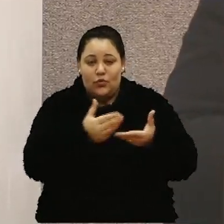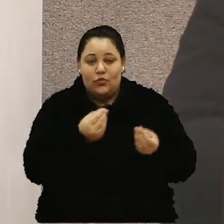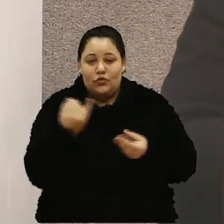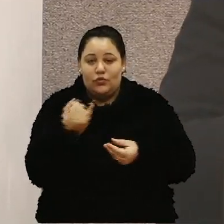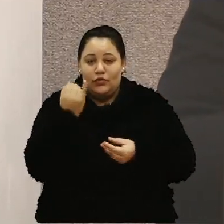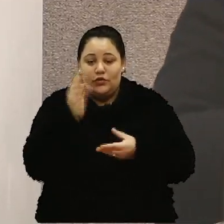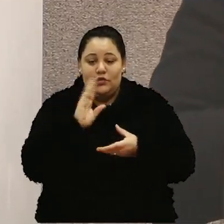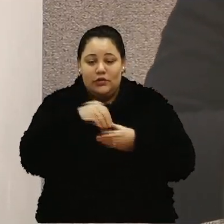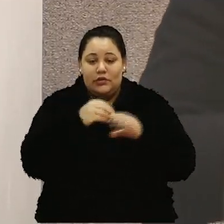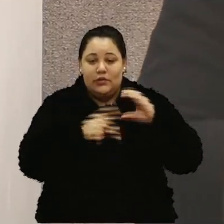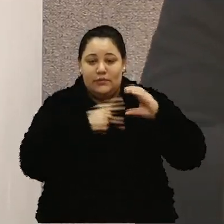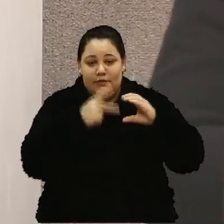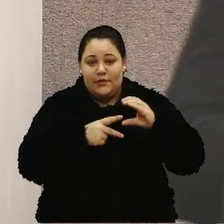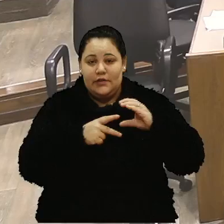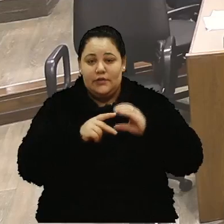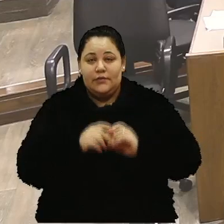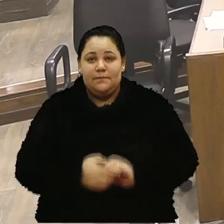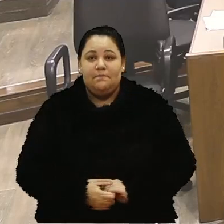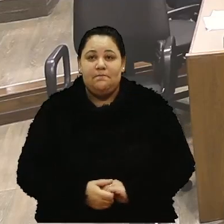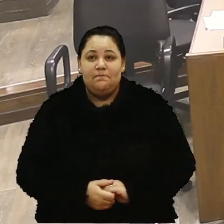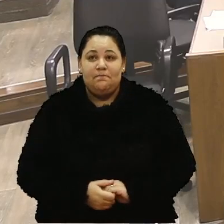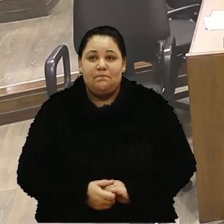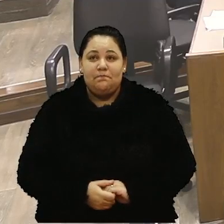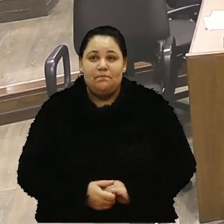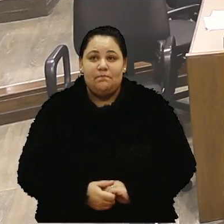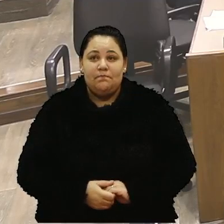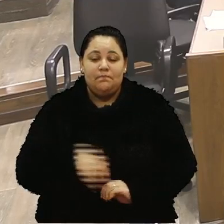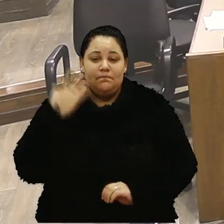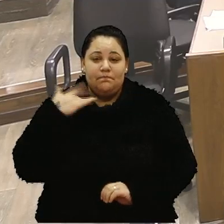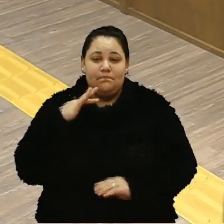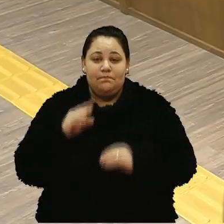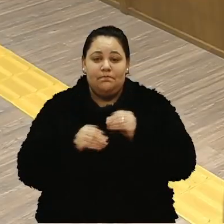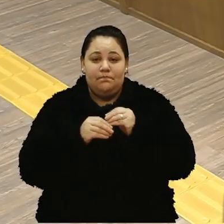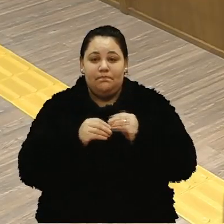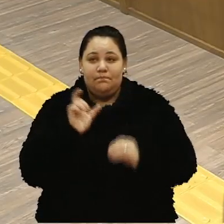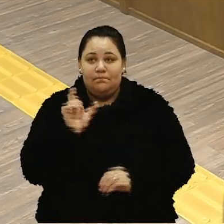nossa Câmara de Vereadores. Era isso. Obrigado. Obrigado. Vereadora Andressa Marques, com a palavra. Senhor presidente.